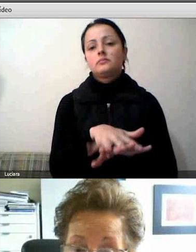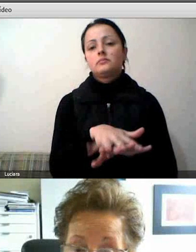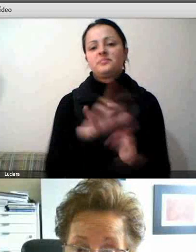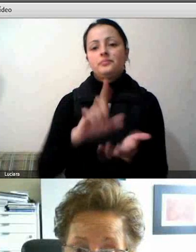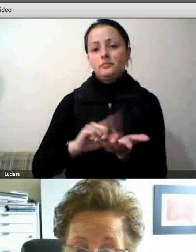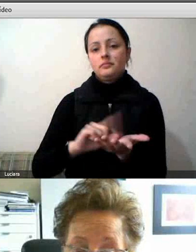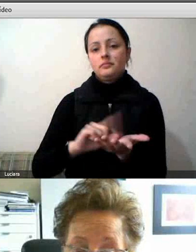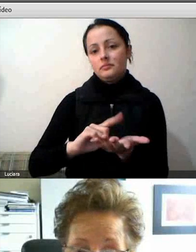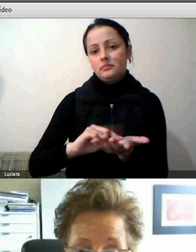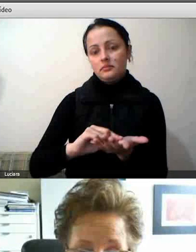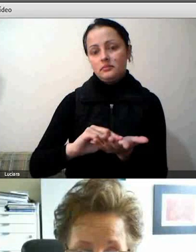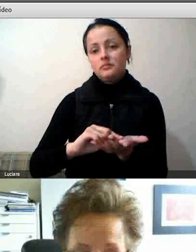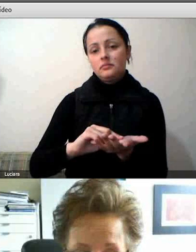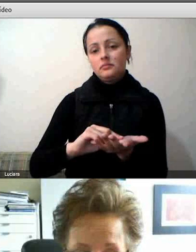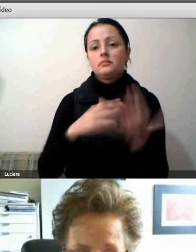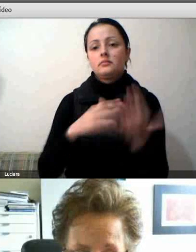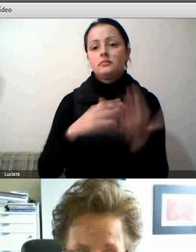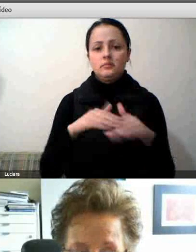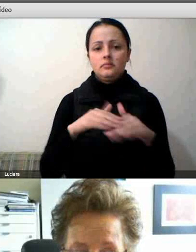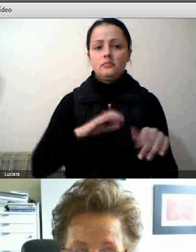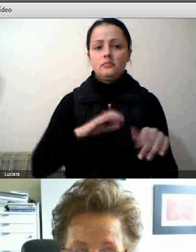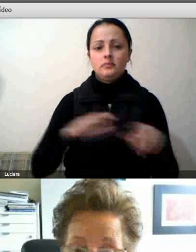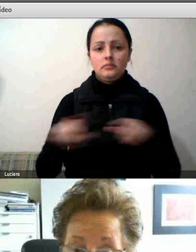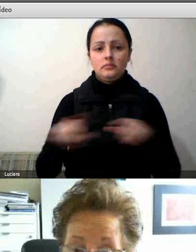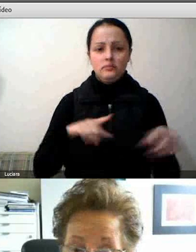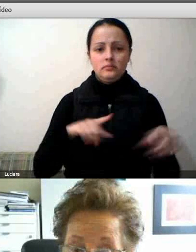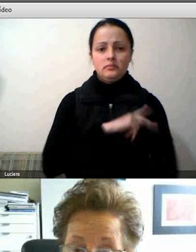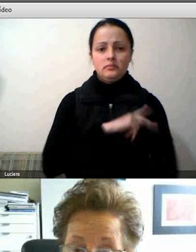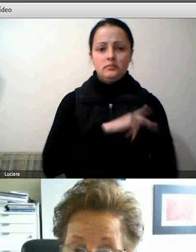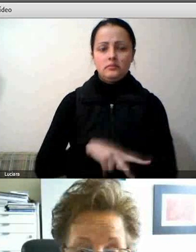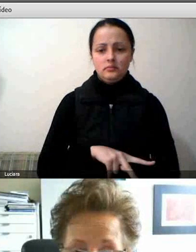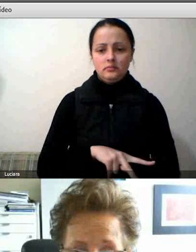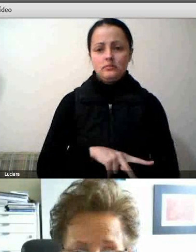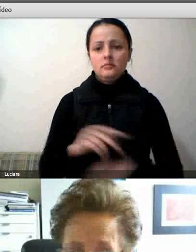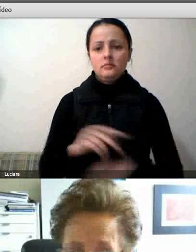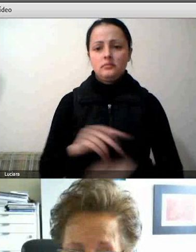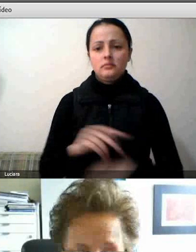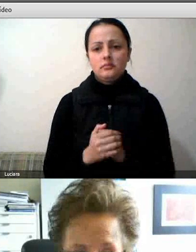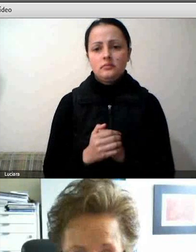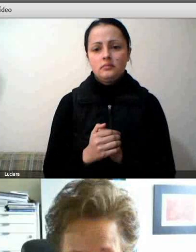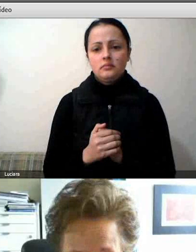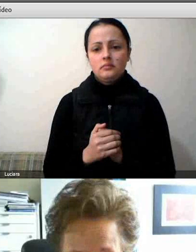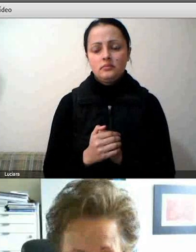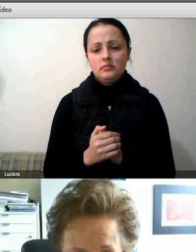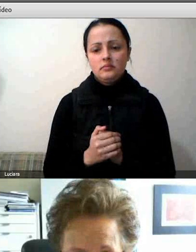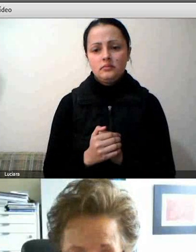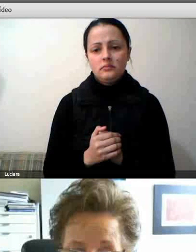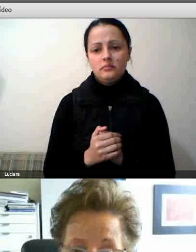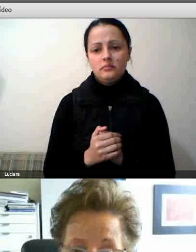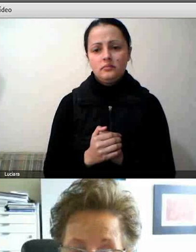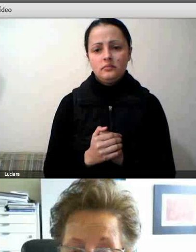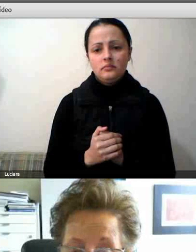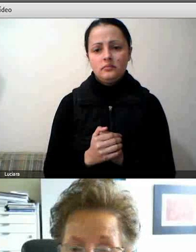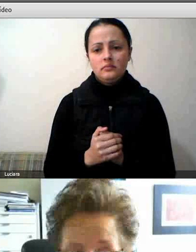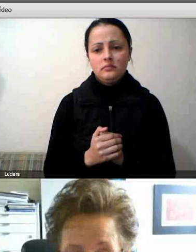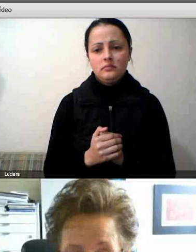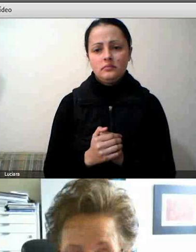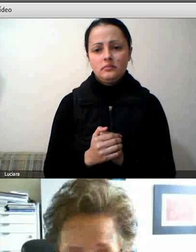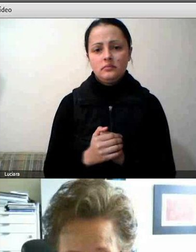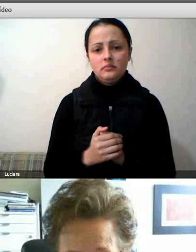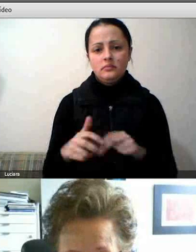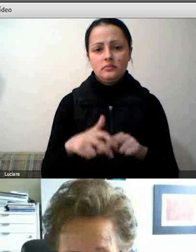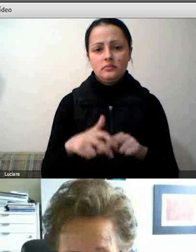tem que trabalhar para a inclusão na cultura digital de todos os coordenadores pedagógicos e assessorar a